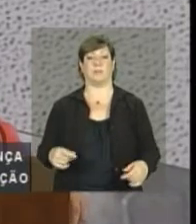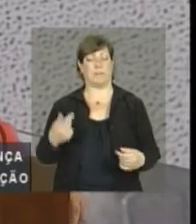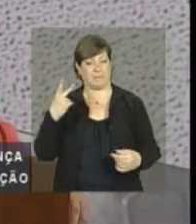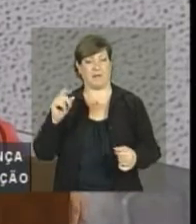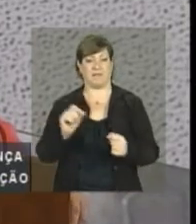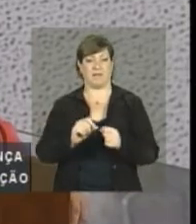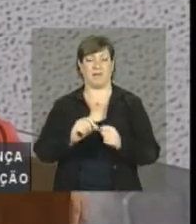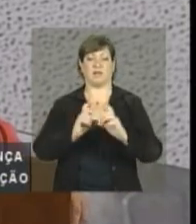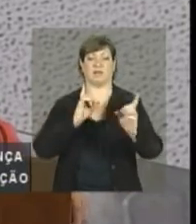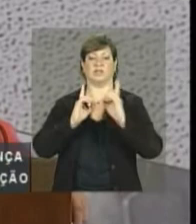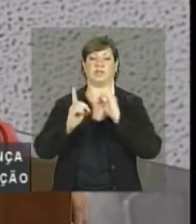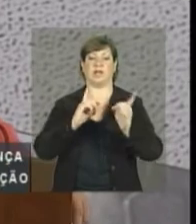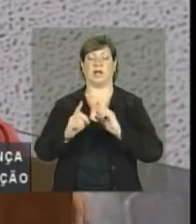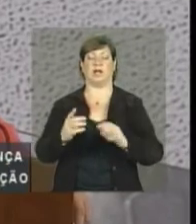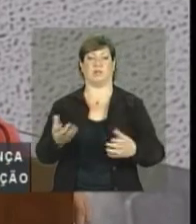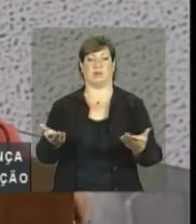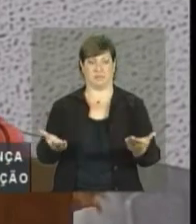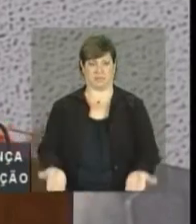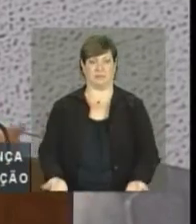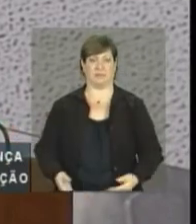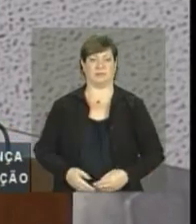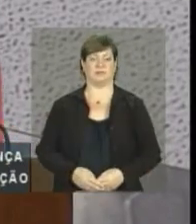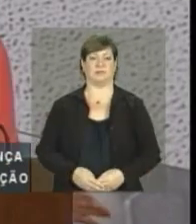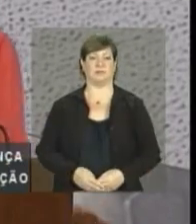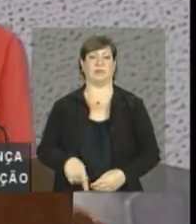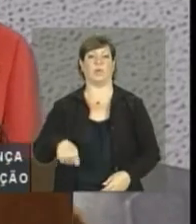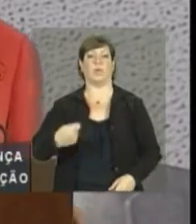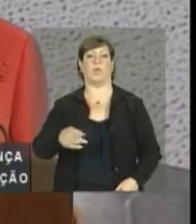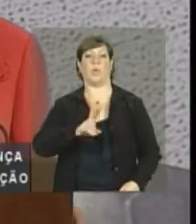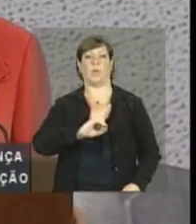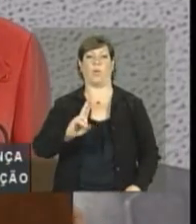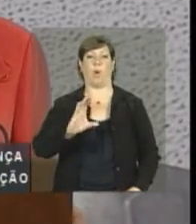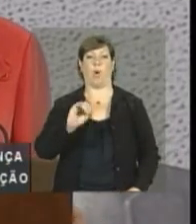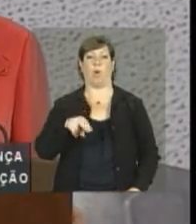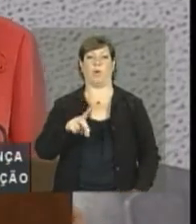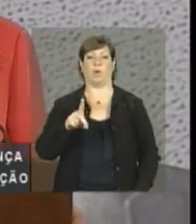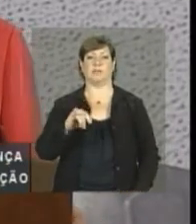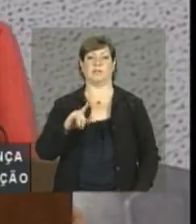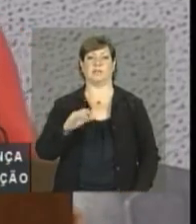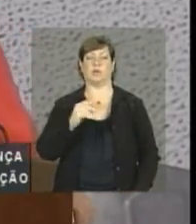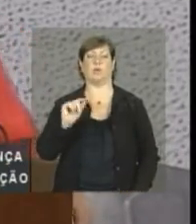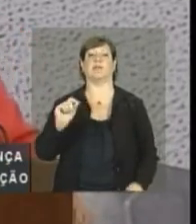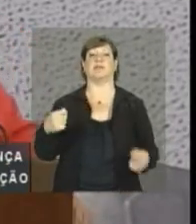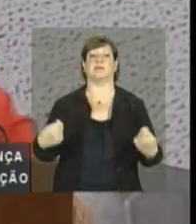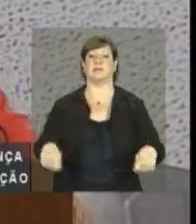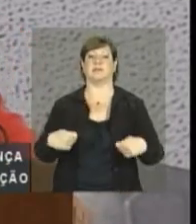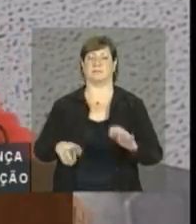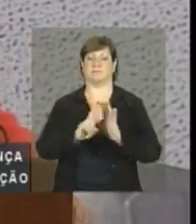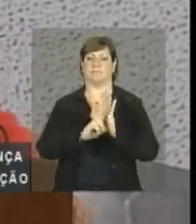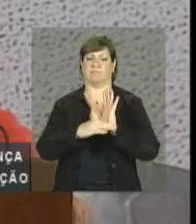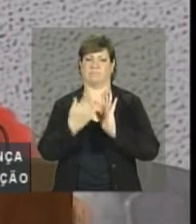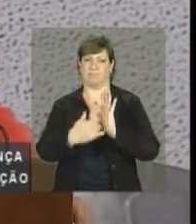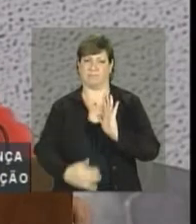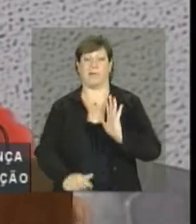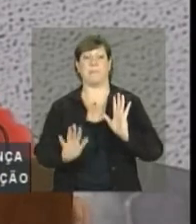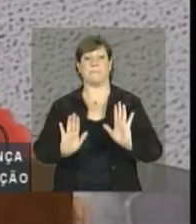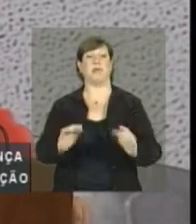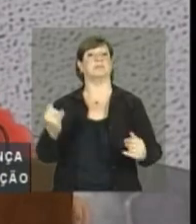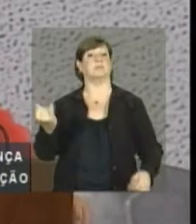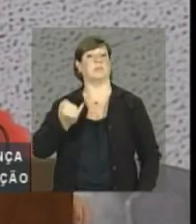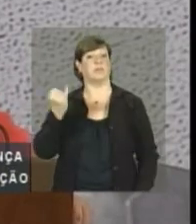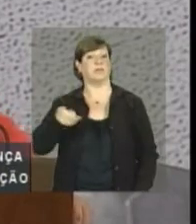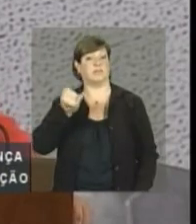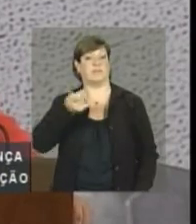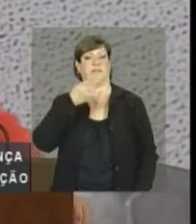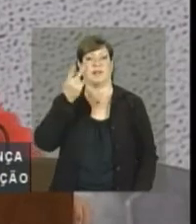um diálogo dessa envergadura. São as chamadas condições necessárias. Mas é importantíssimo